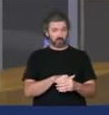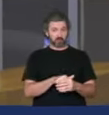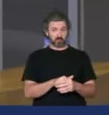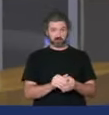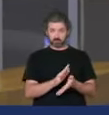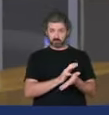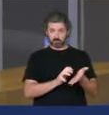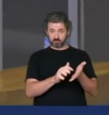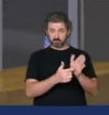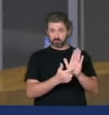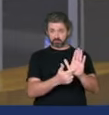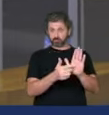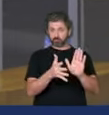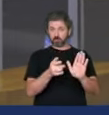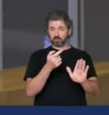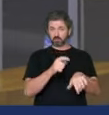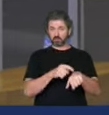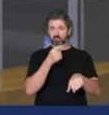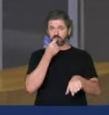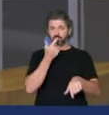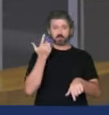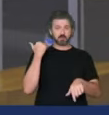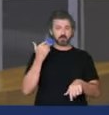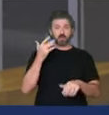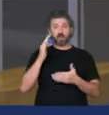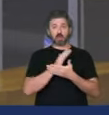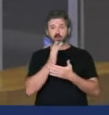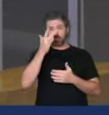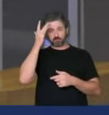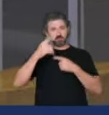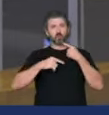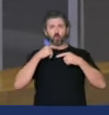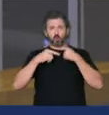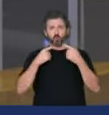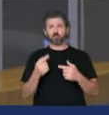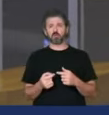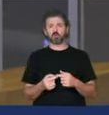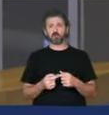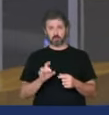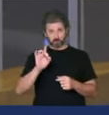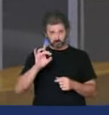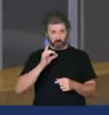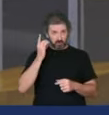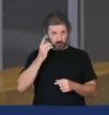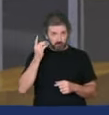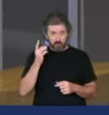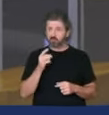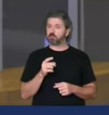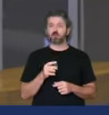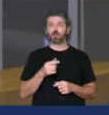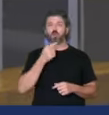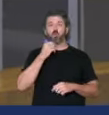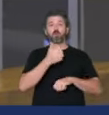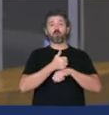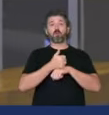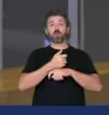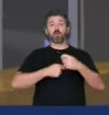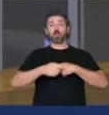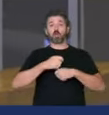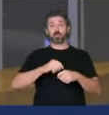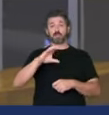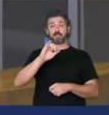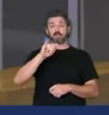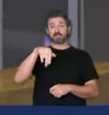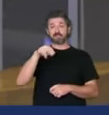aí recentemente e há pessoas questionando, e não só deputados. O economista Marcos Sintra, que